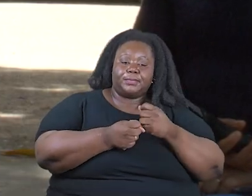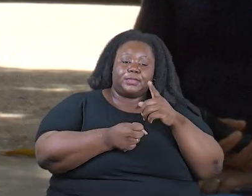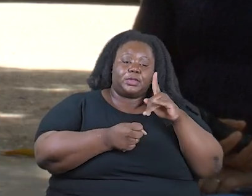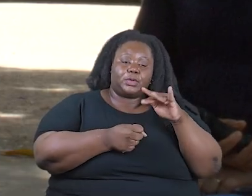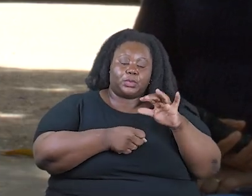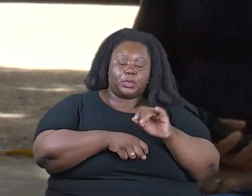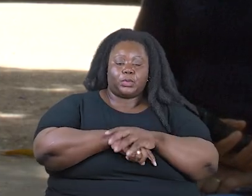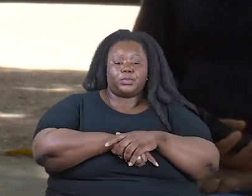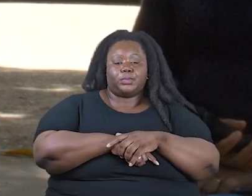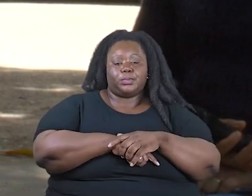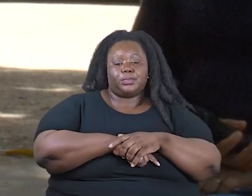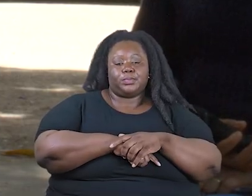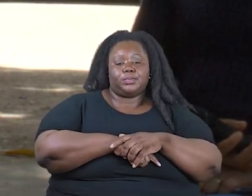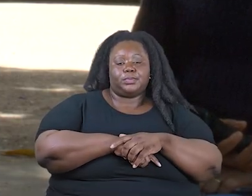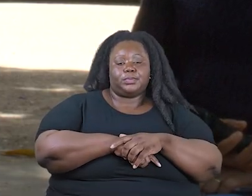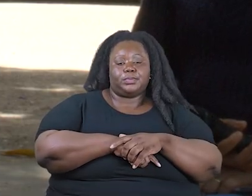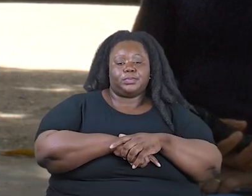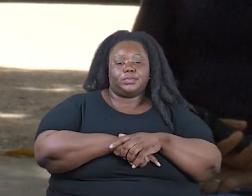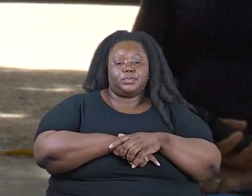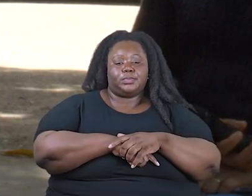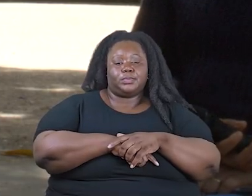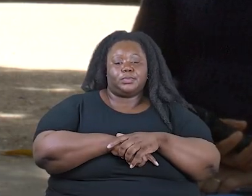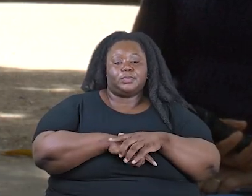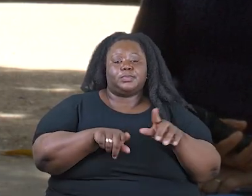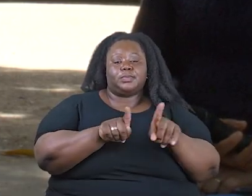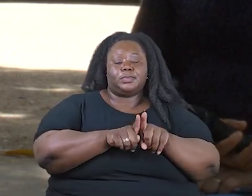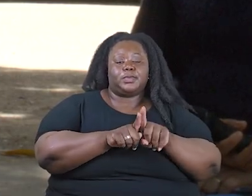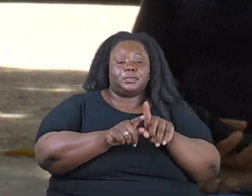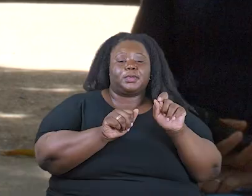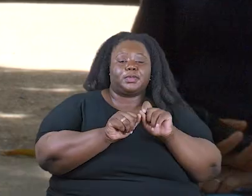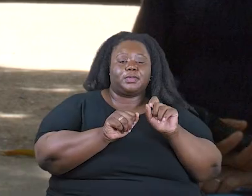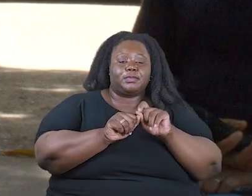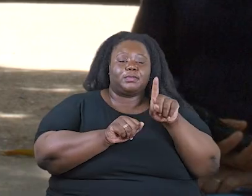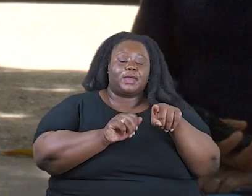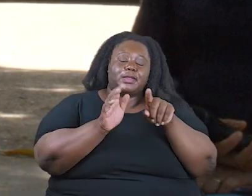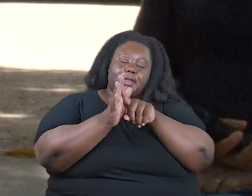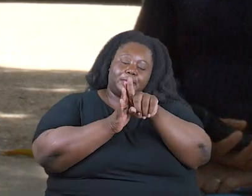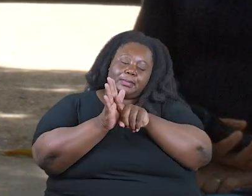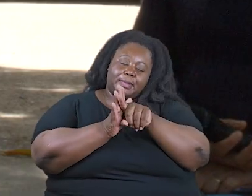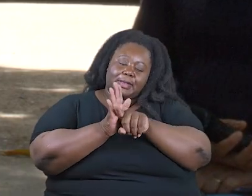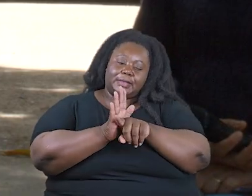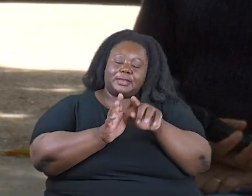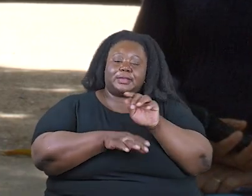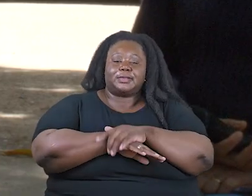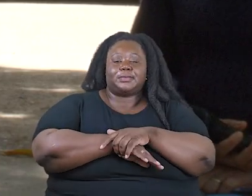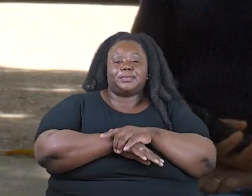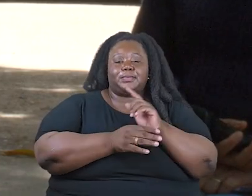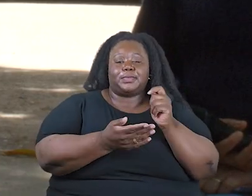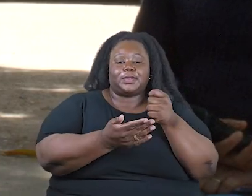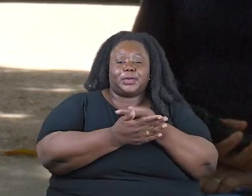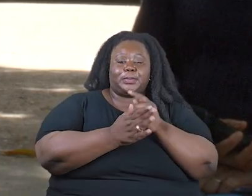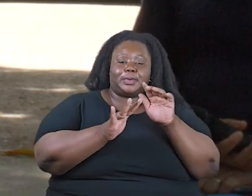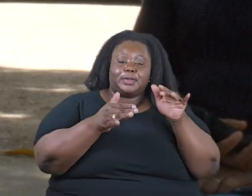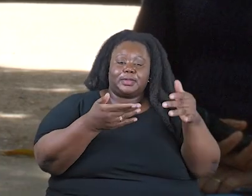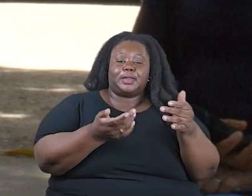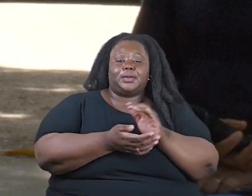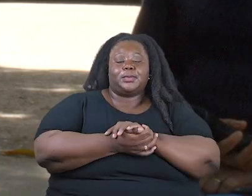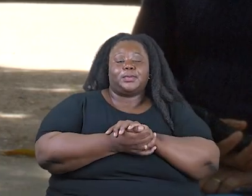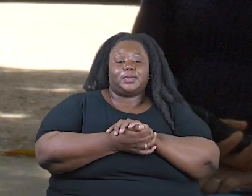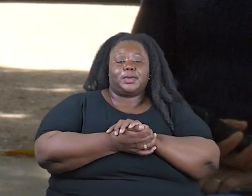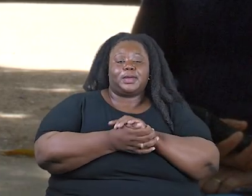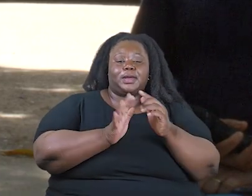um lote do que a própria instituição faz essa pesquisa e fazer a aquisição. Então,